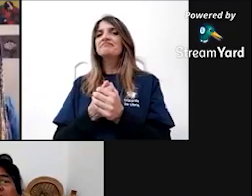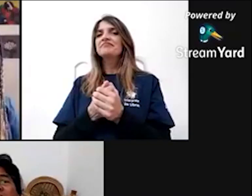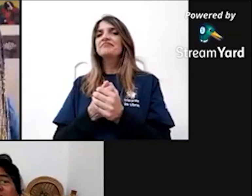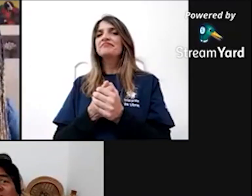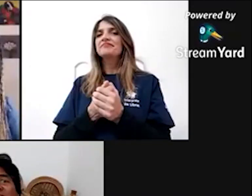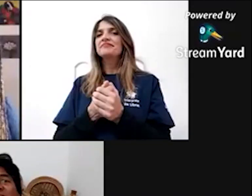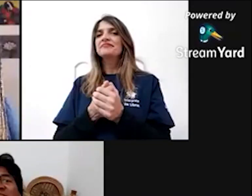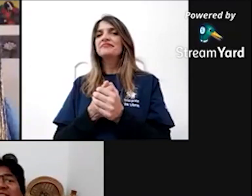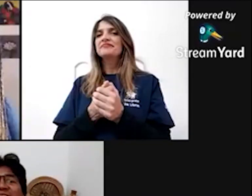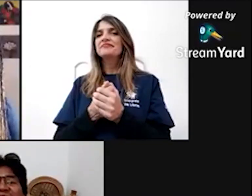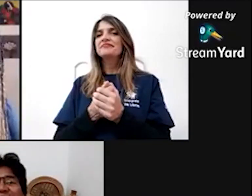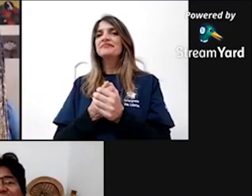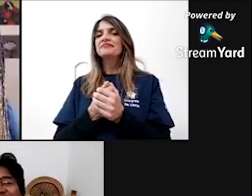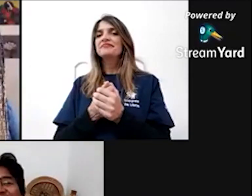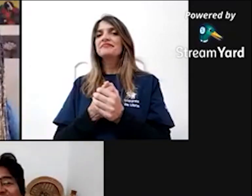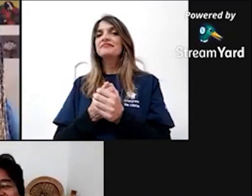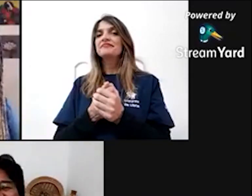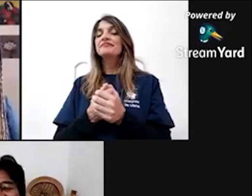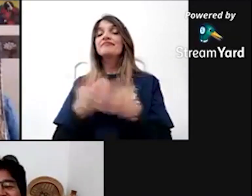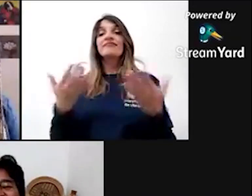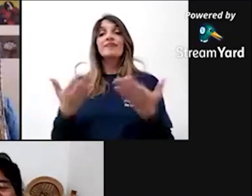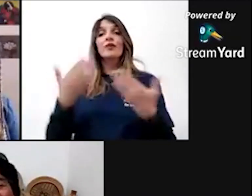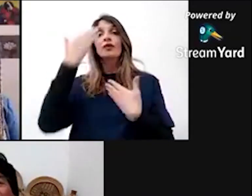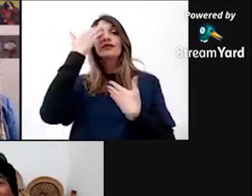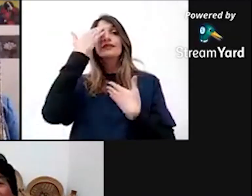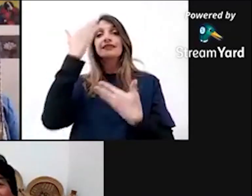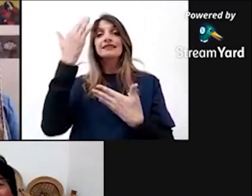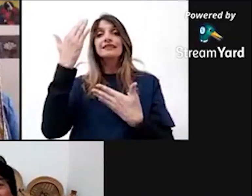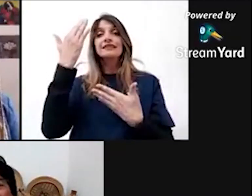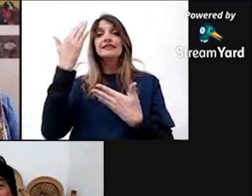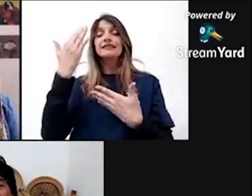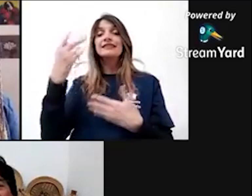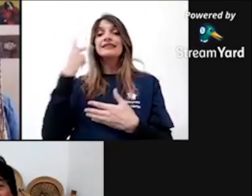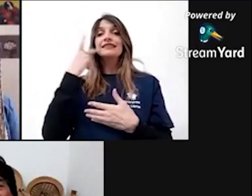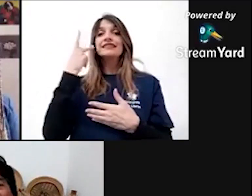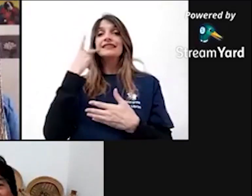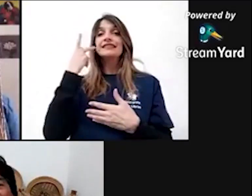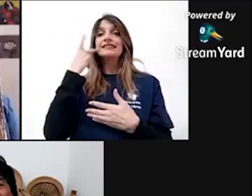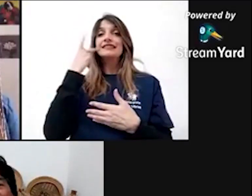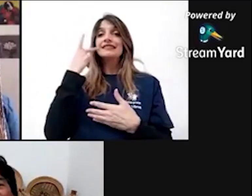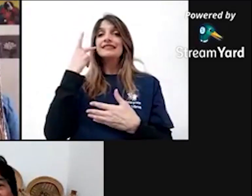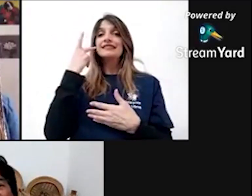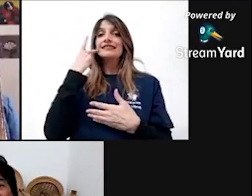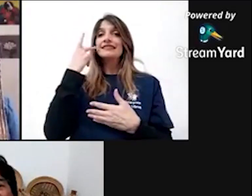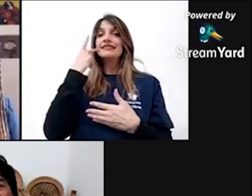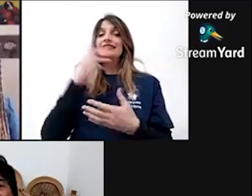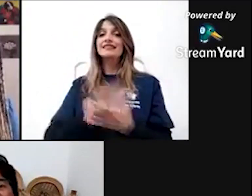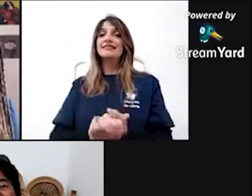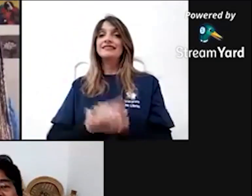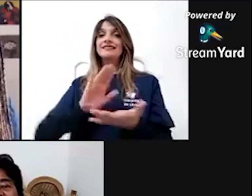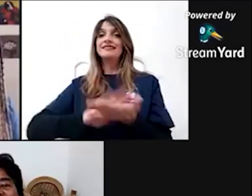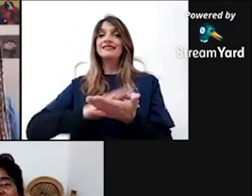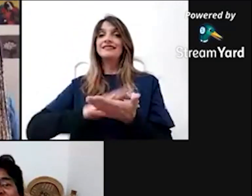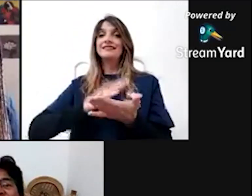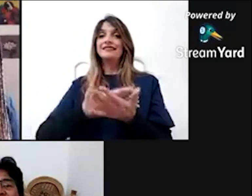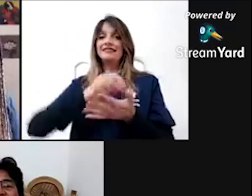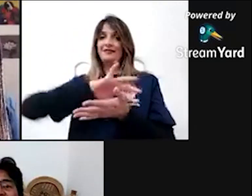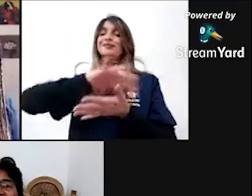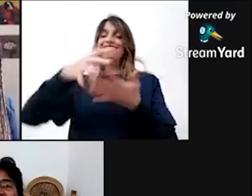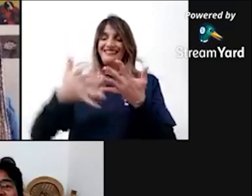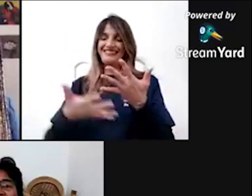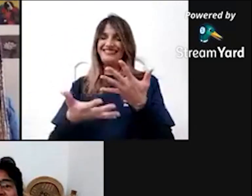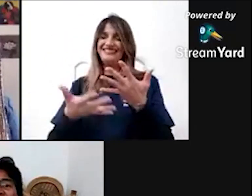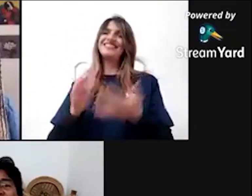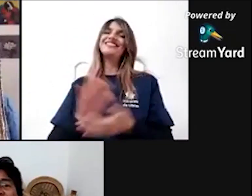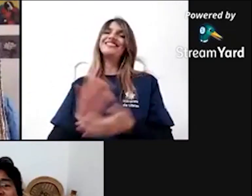nossos territórios. Quero agradecer a Cátia Zinec, que é a intérprete de Libras.